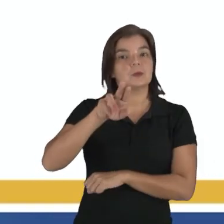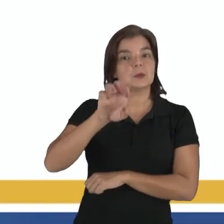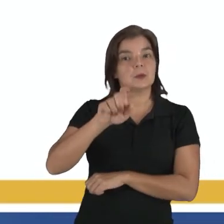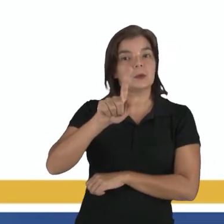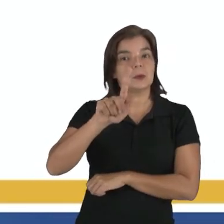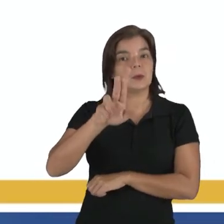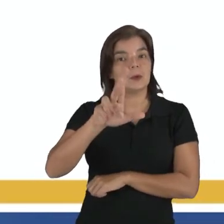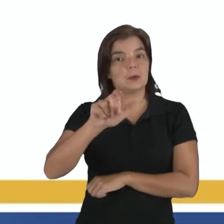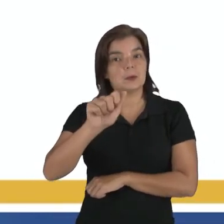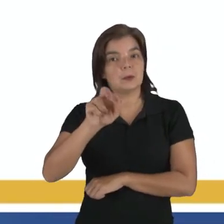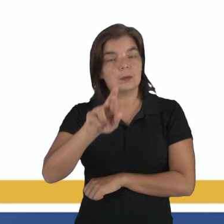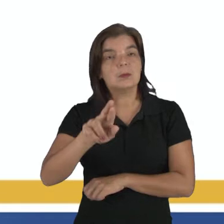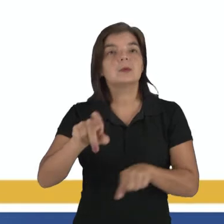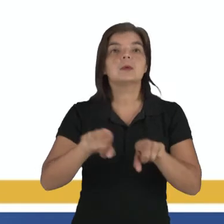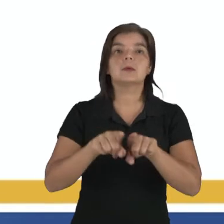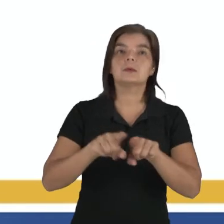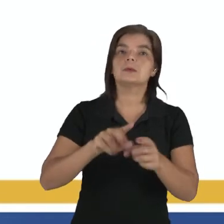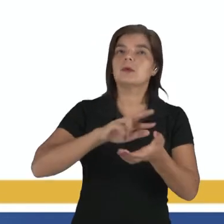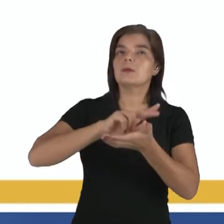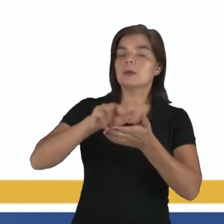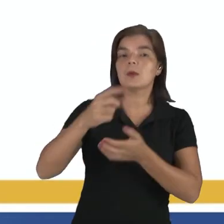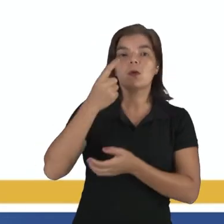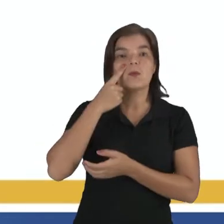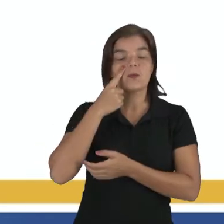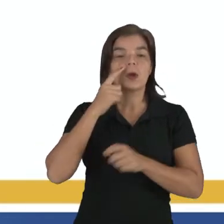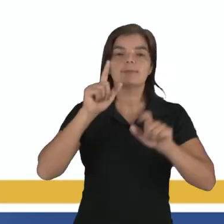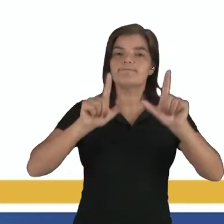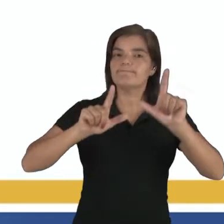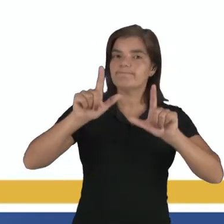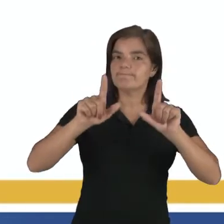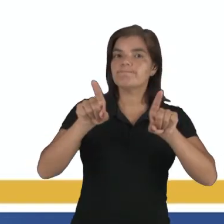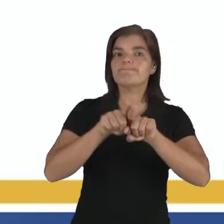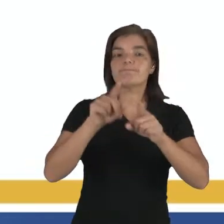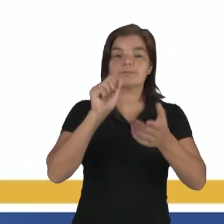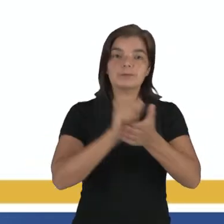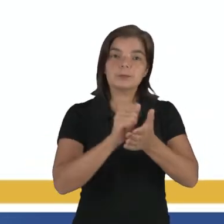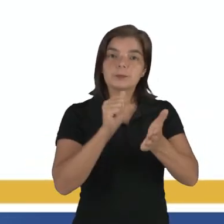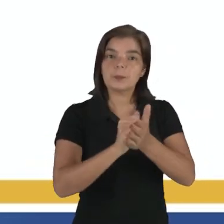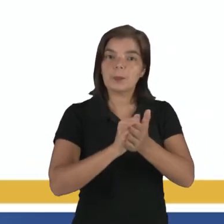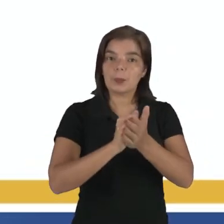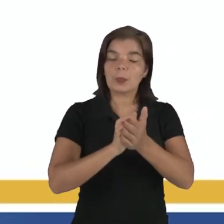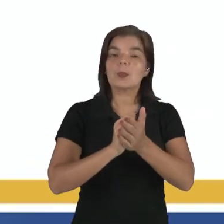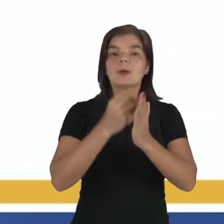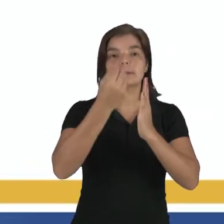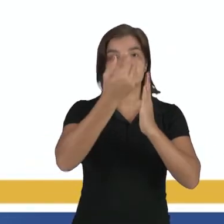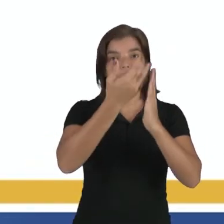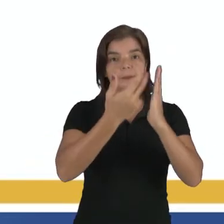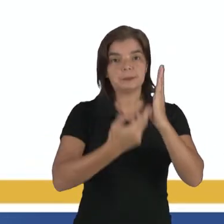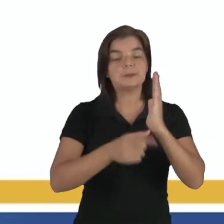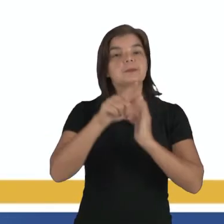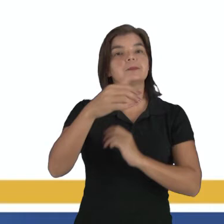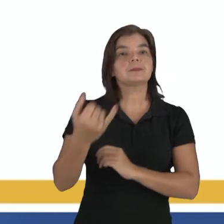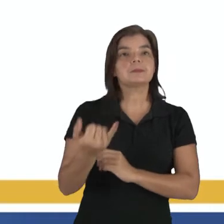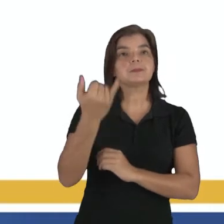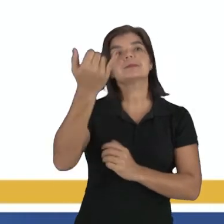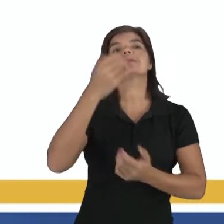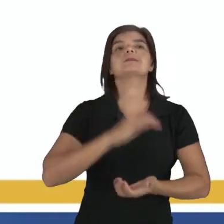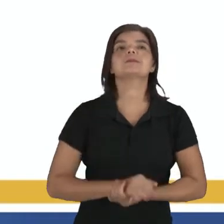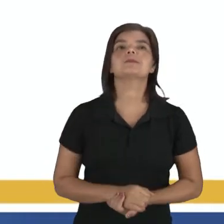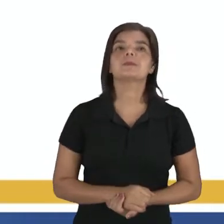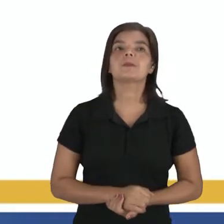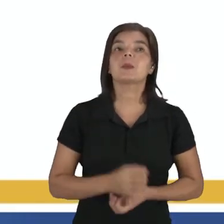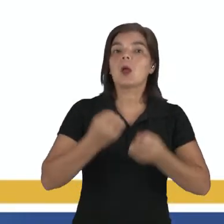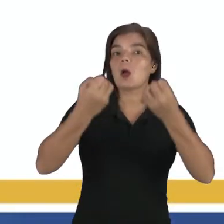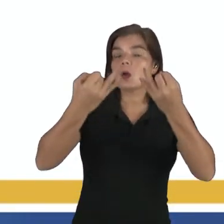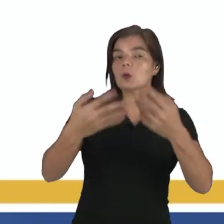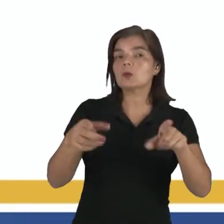tá? Então tem o verbo share, work, depois vocês podem observar, fazer anotações sobre essa lista, tá bom? É importante. Agora